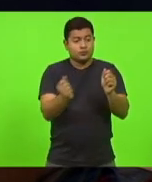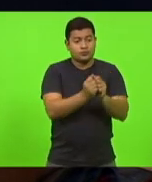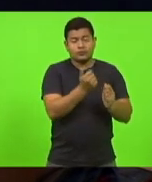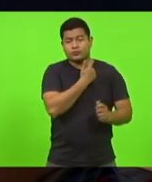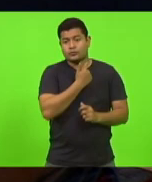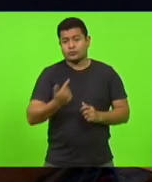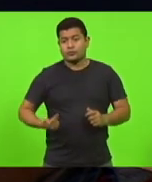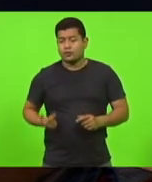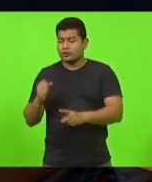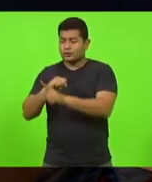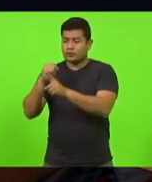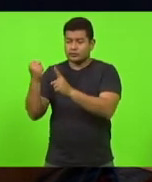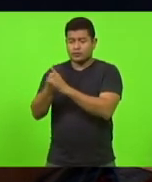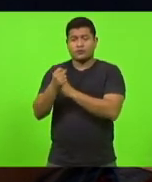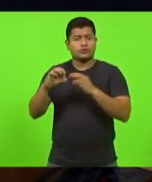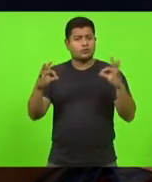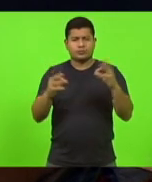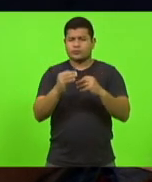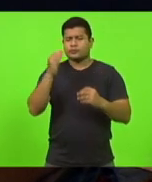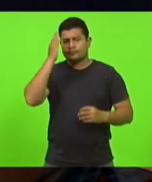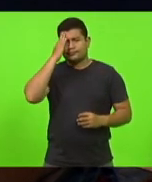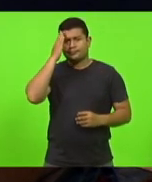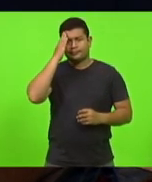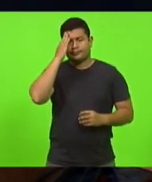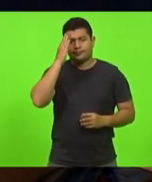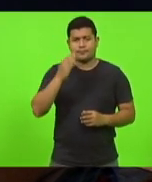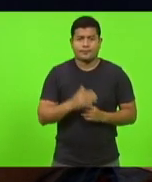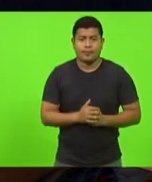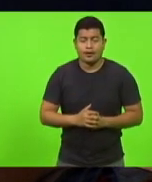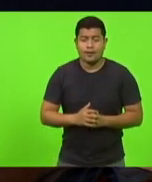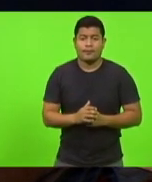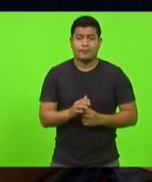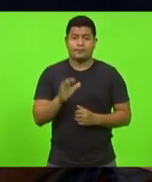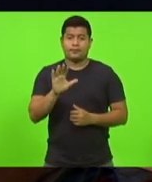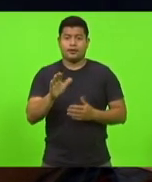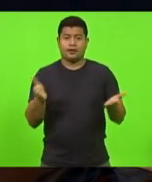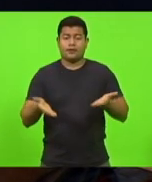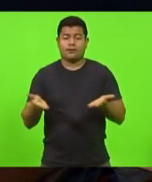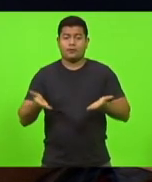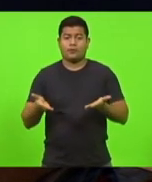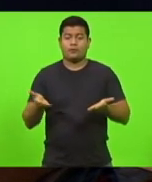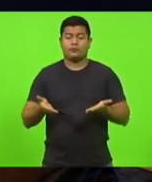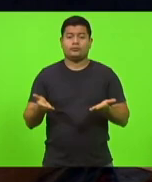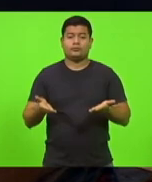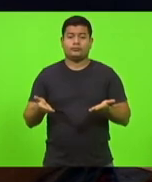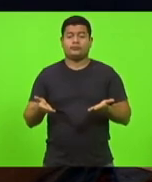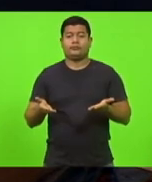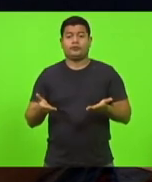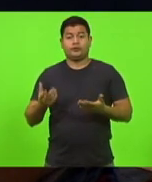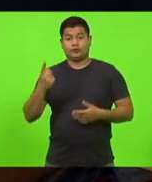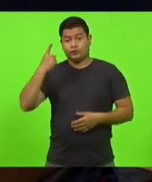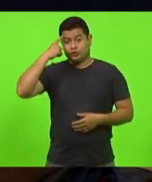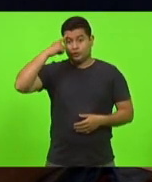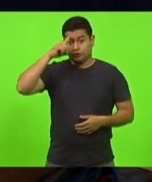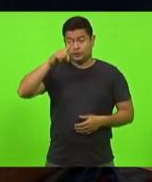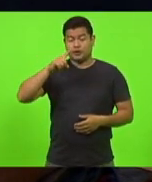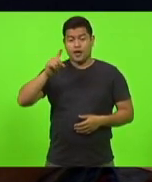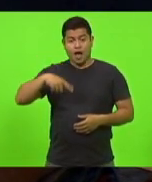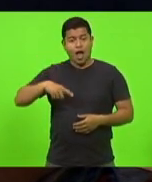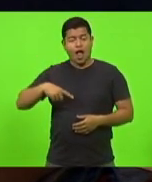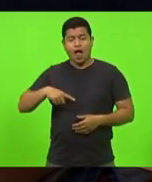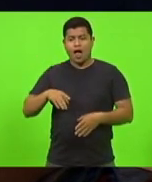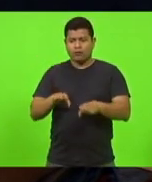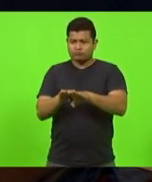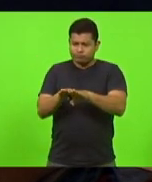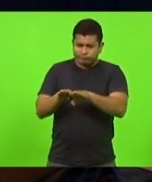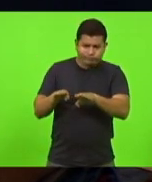sociedade sabe disso. Mas estamos dando, no dia de hoje, um passo grande nessa